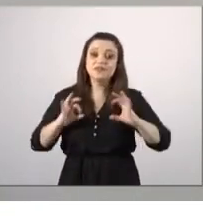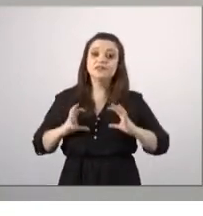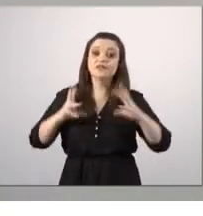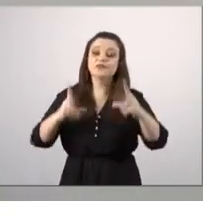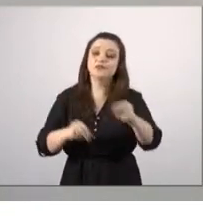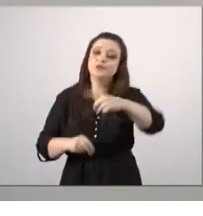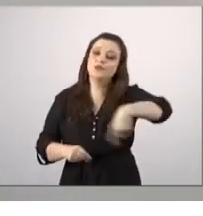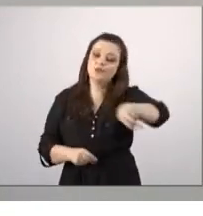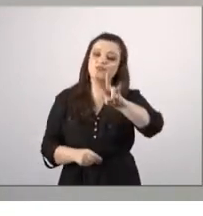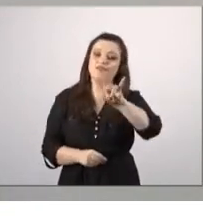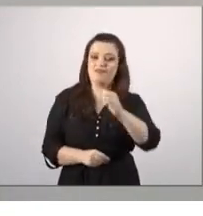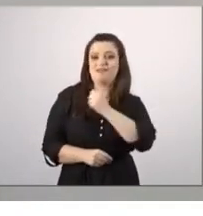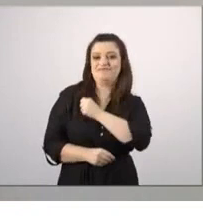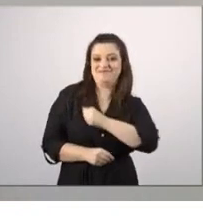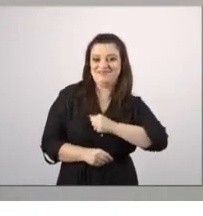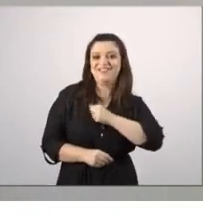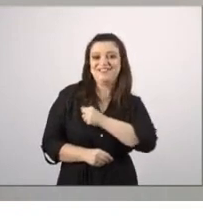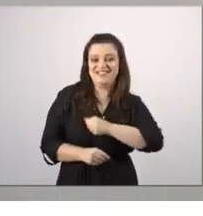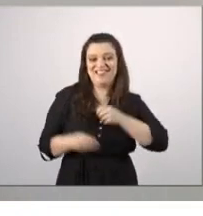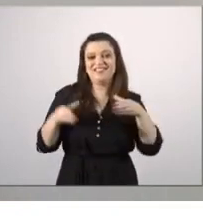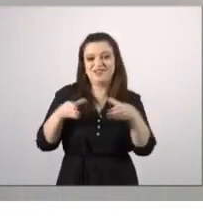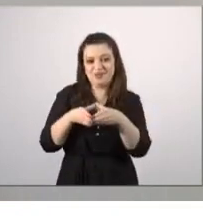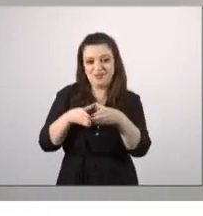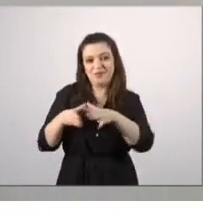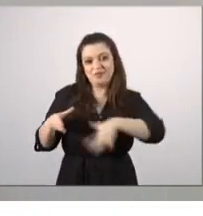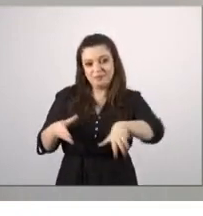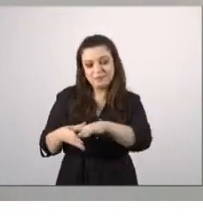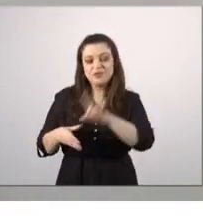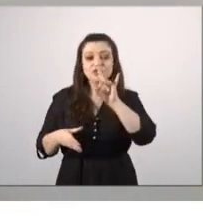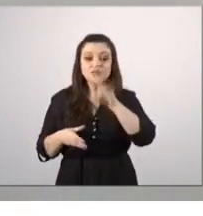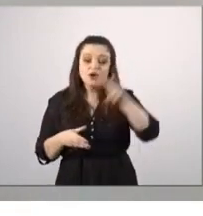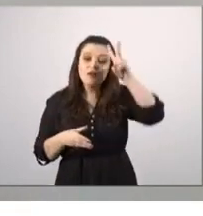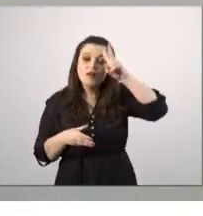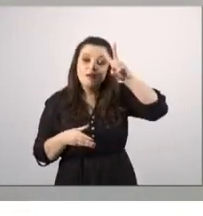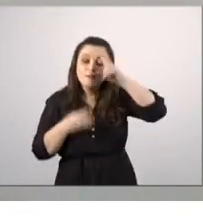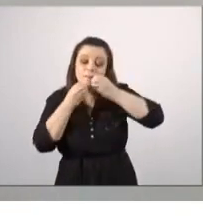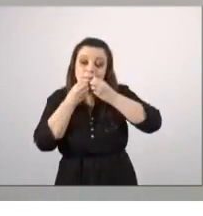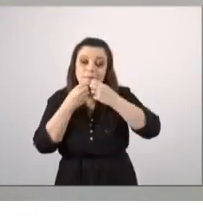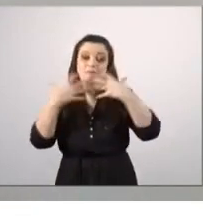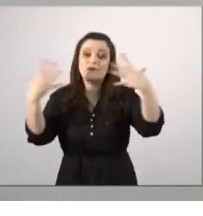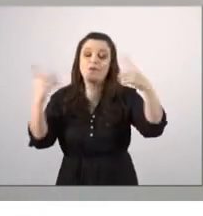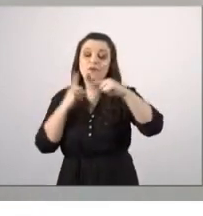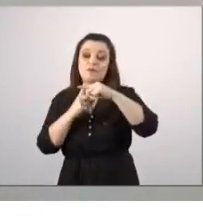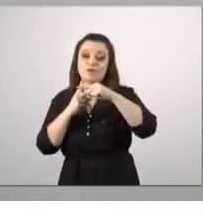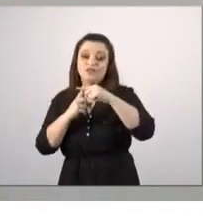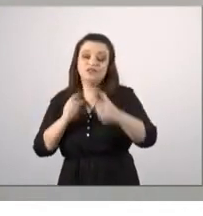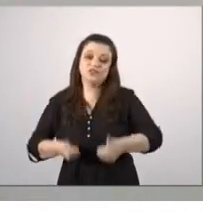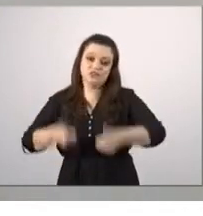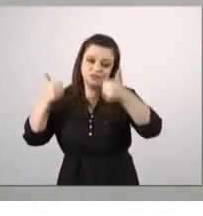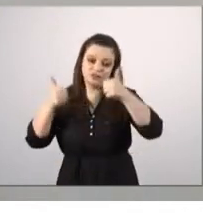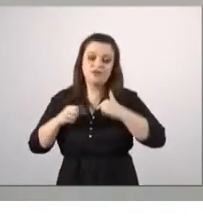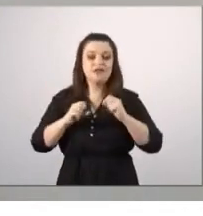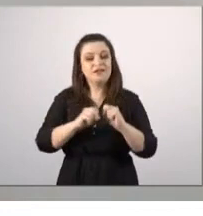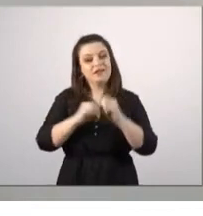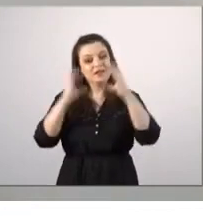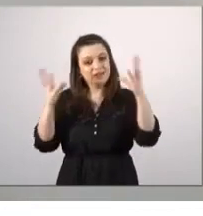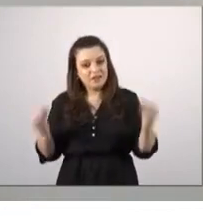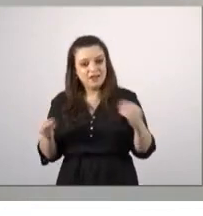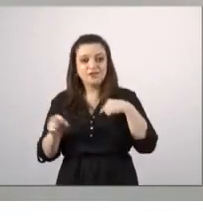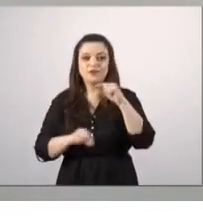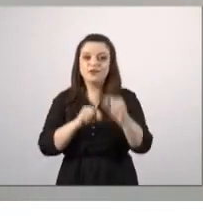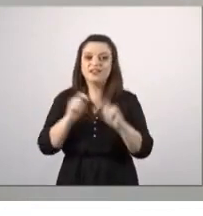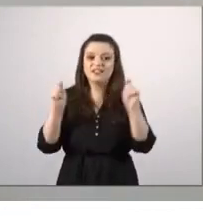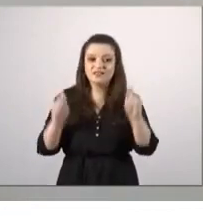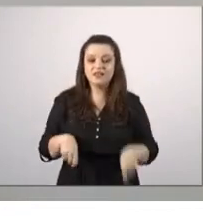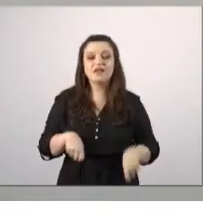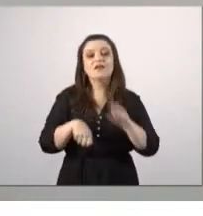com saudades. Tendo somente memórias e lembranças positivas, apesar de ser difícil esquecer o ótimo, fácil e tranquilo